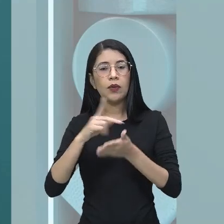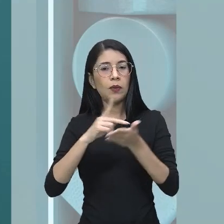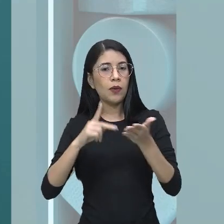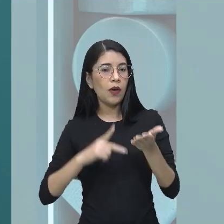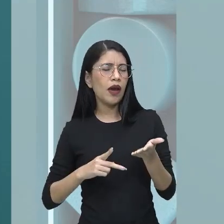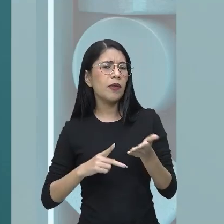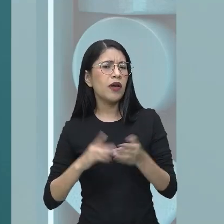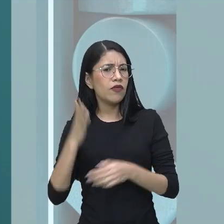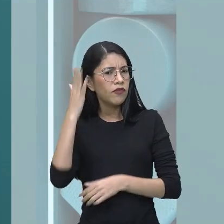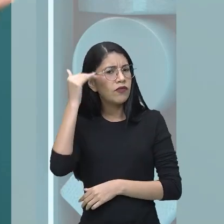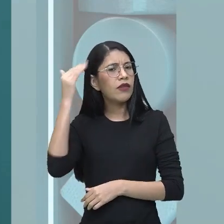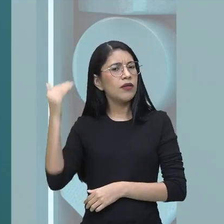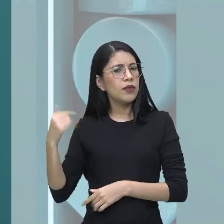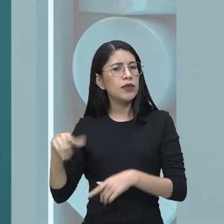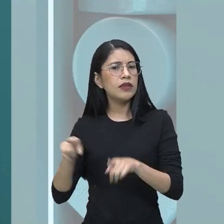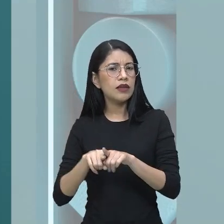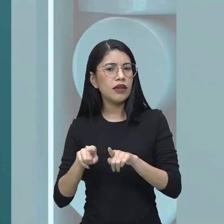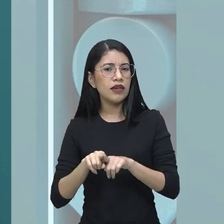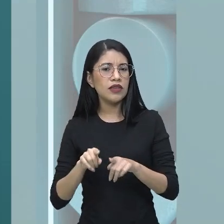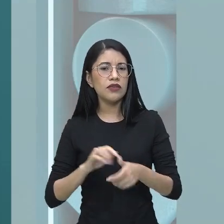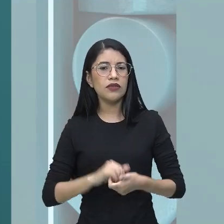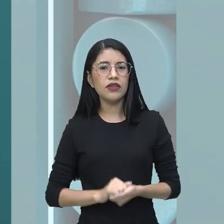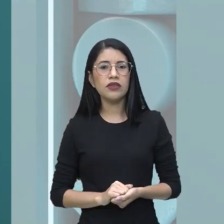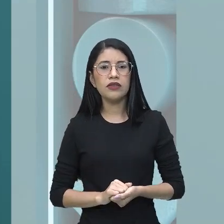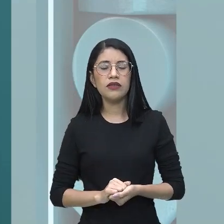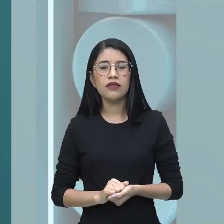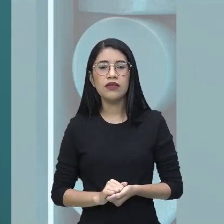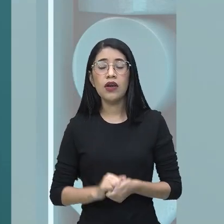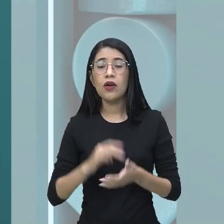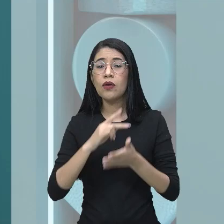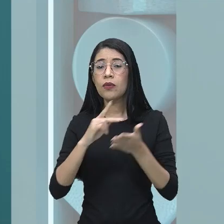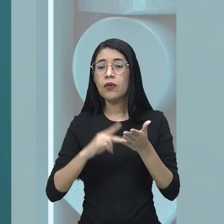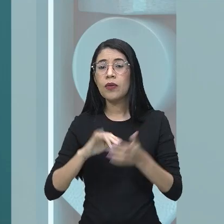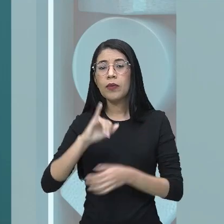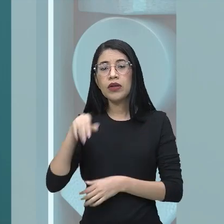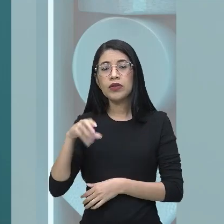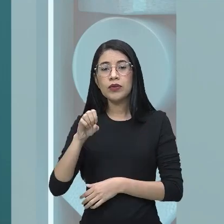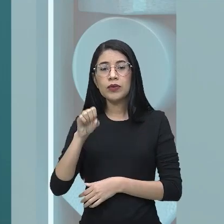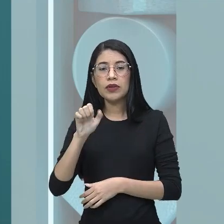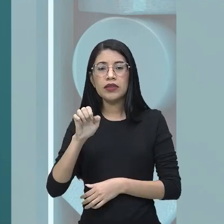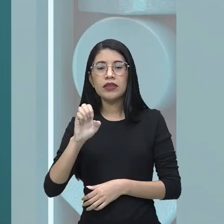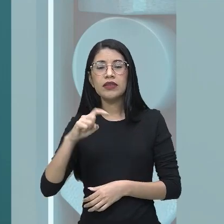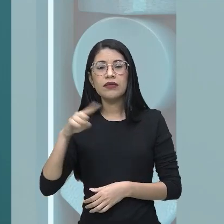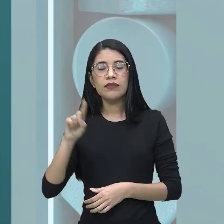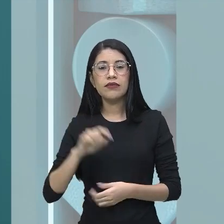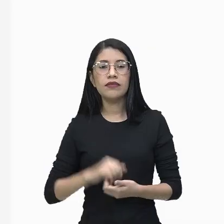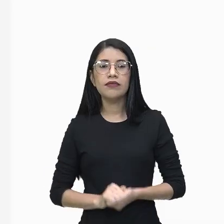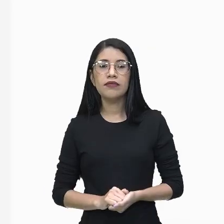é bastante famoso deste poeta, o poema José. Acompanhem.